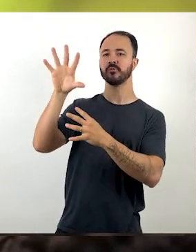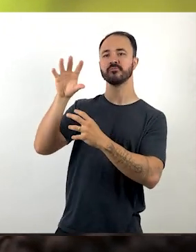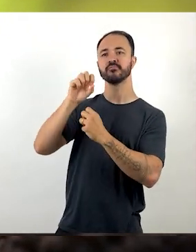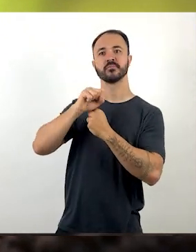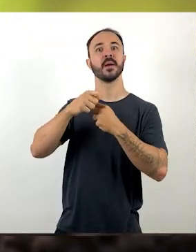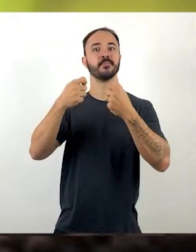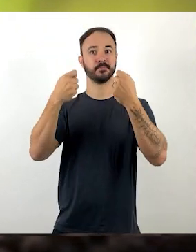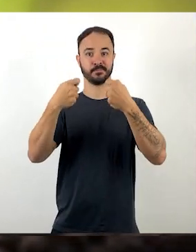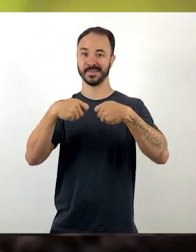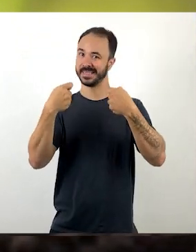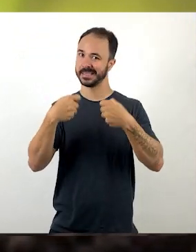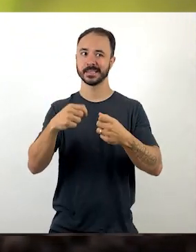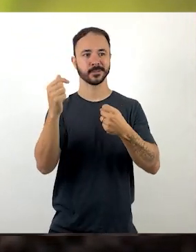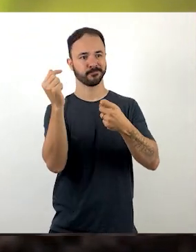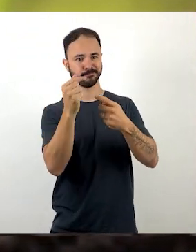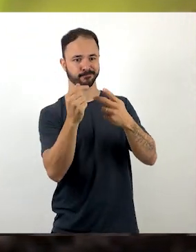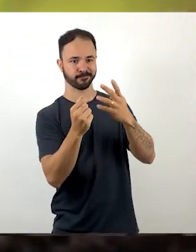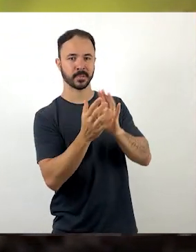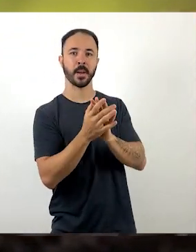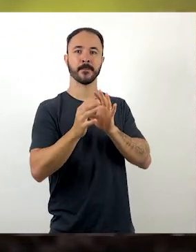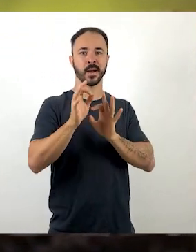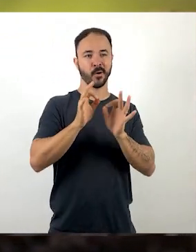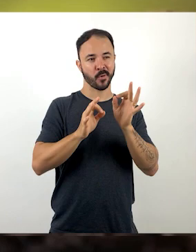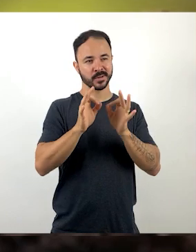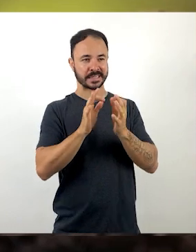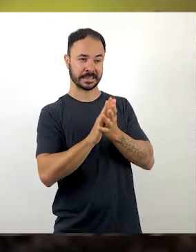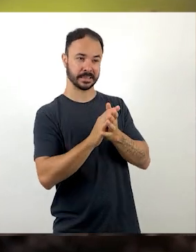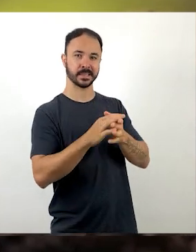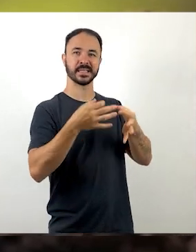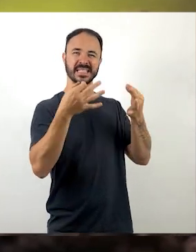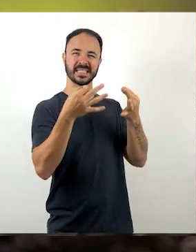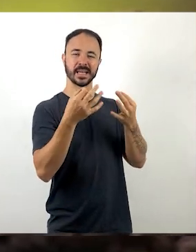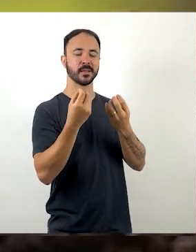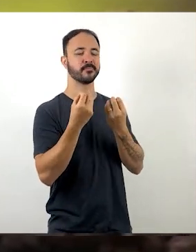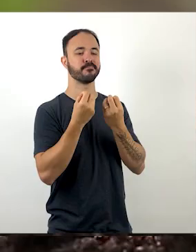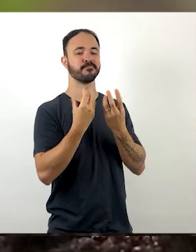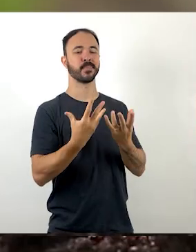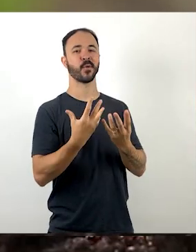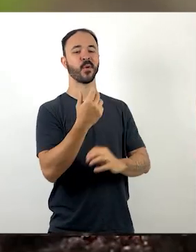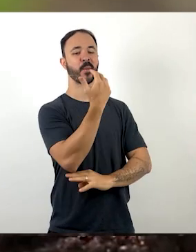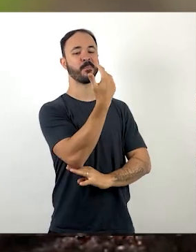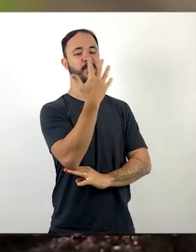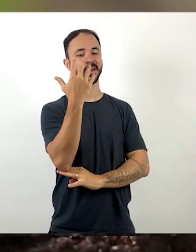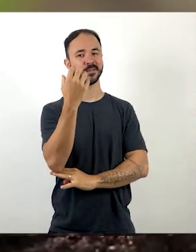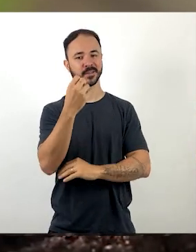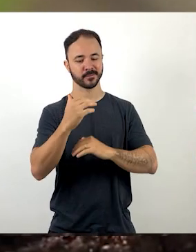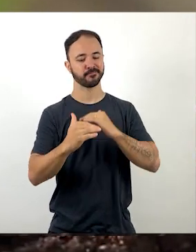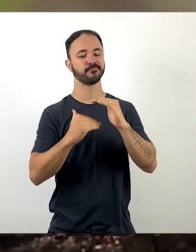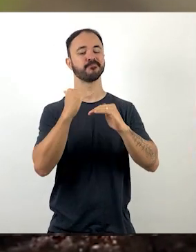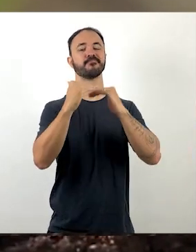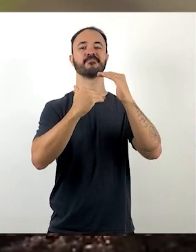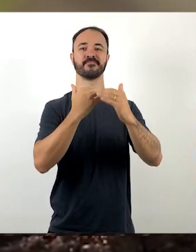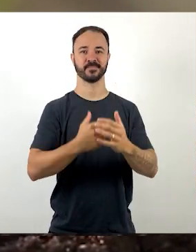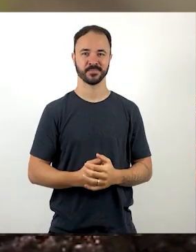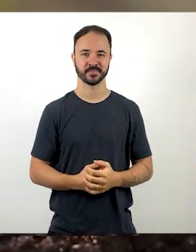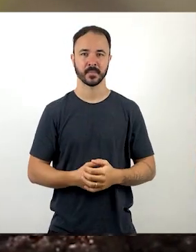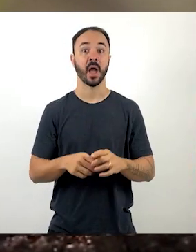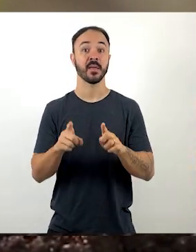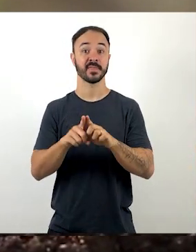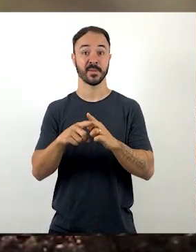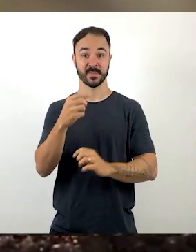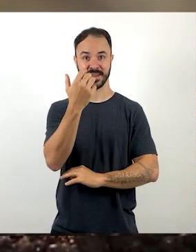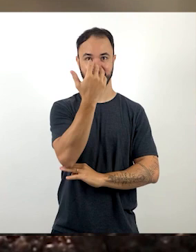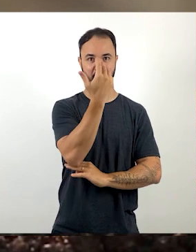são essenciais para o desenvolvimento de qualquer organismo vegetal. Além disso, os processos respiratórios das